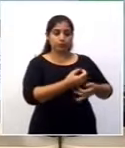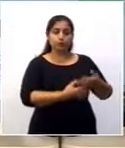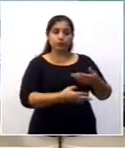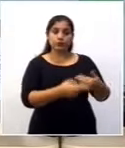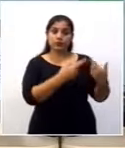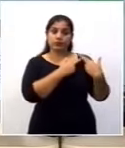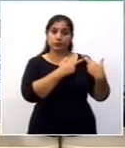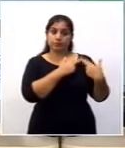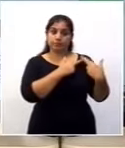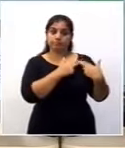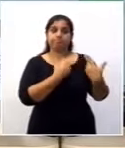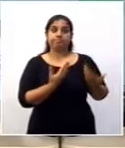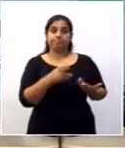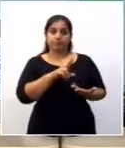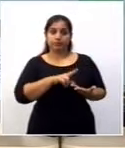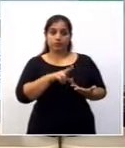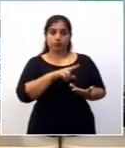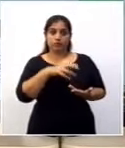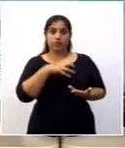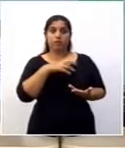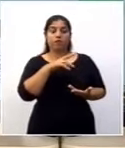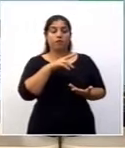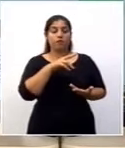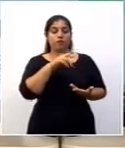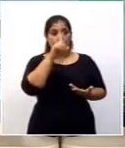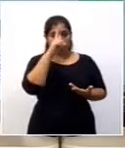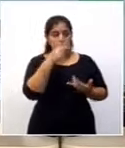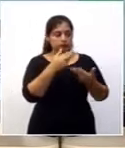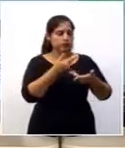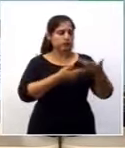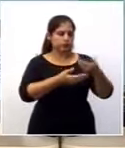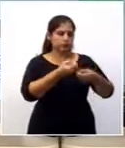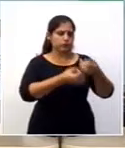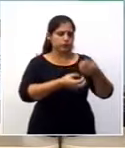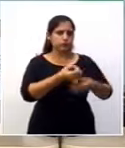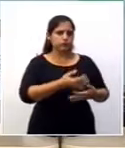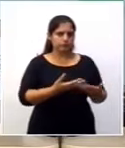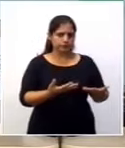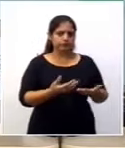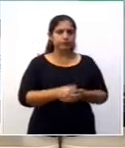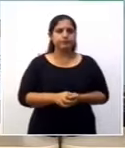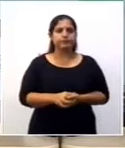né? De usar de uma forma que ele foi pensado para isso, né?